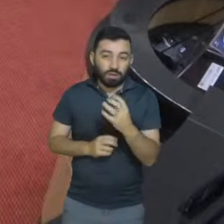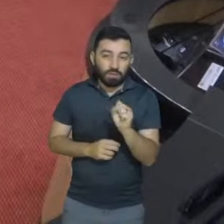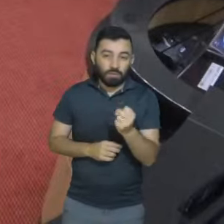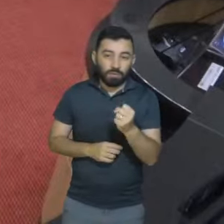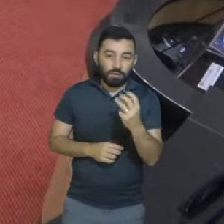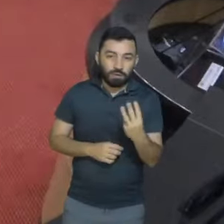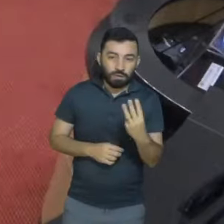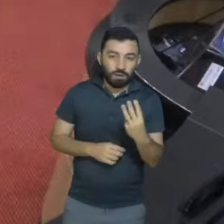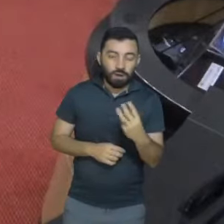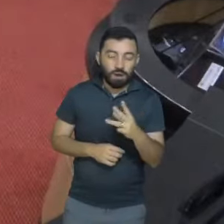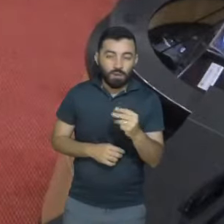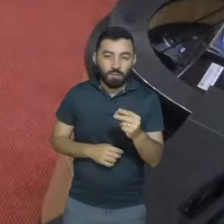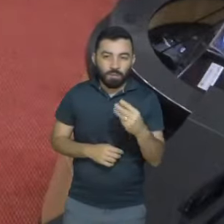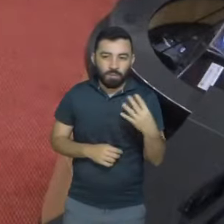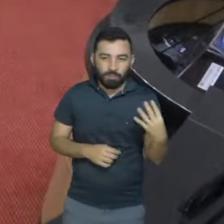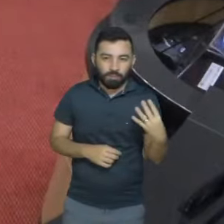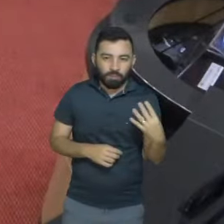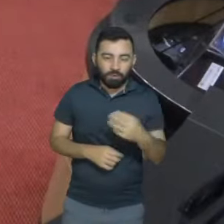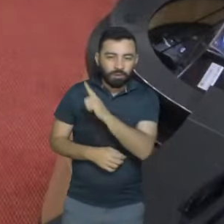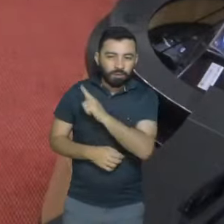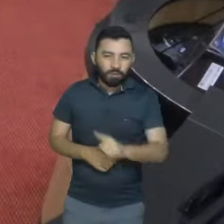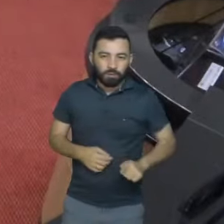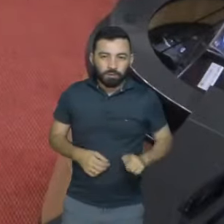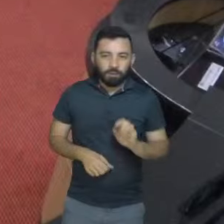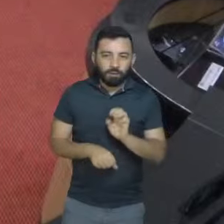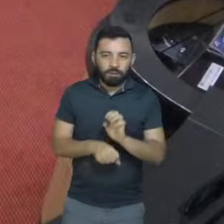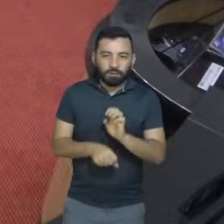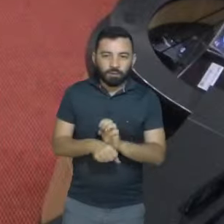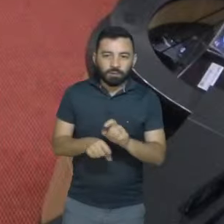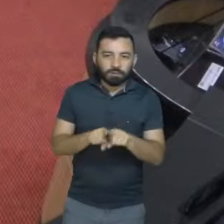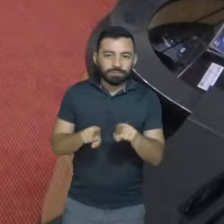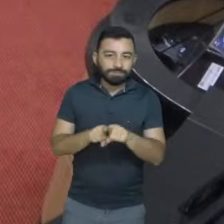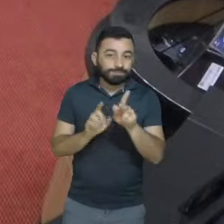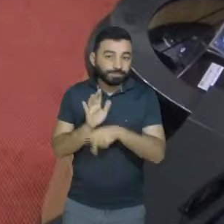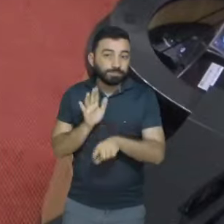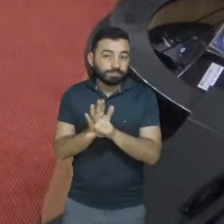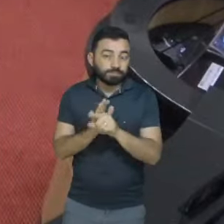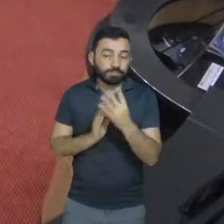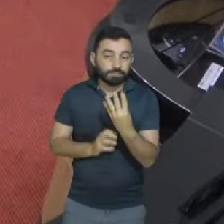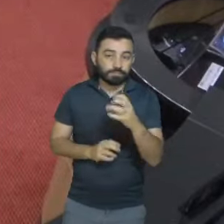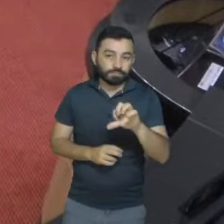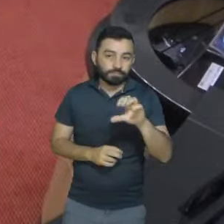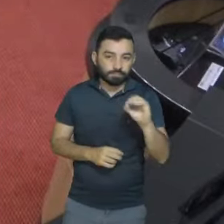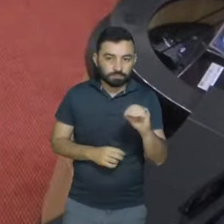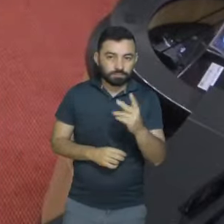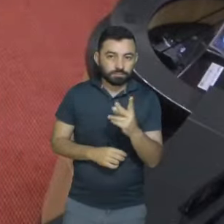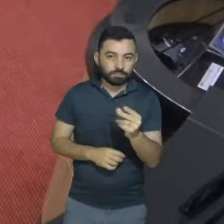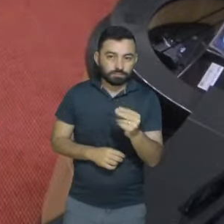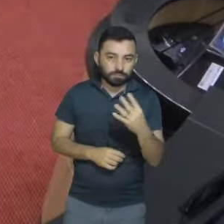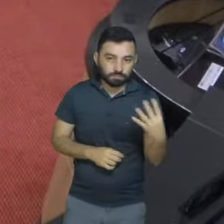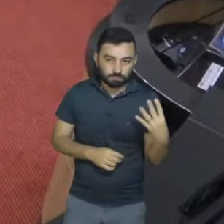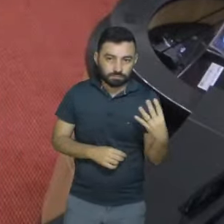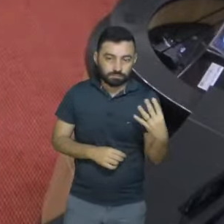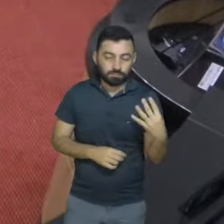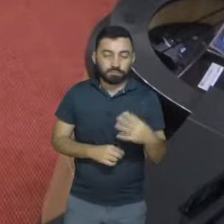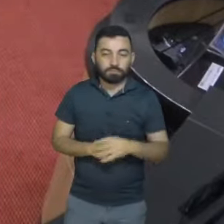483/2024, autor Governo, Governador do Estado, e projeto de lei 490/2024, autor deputado